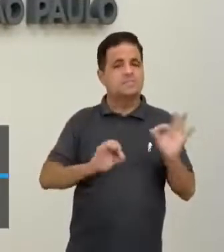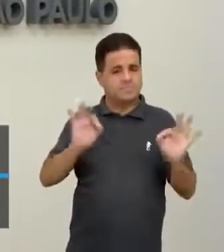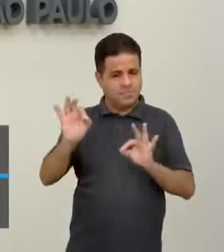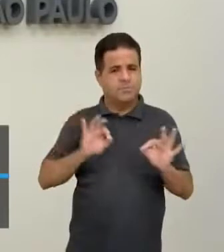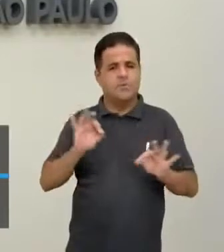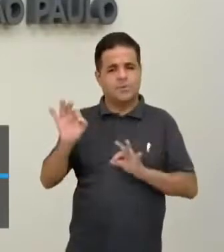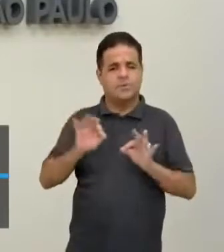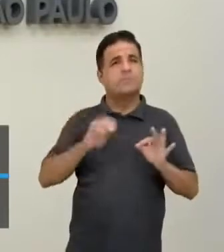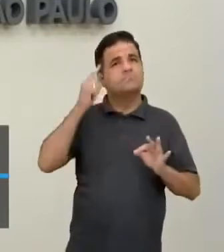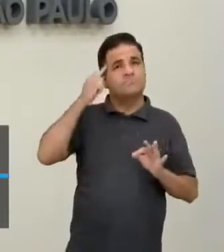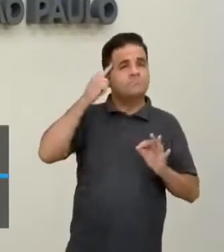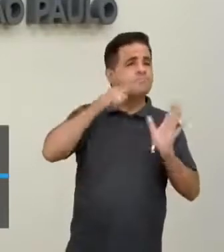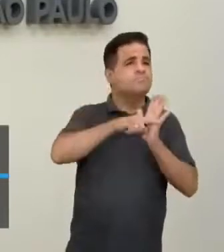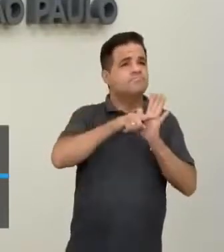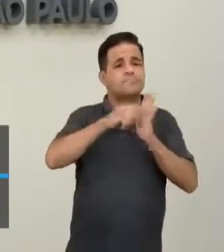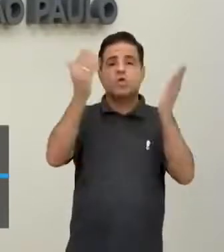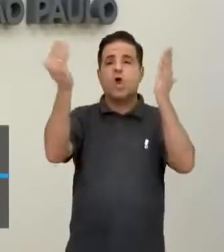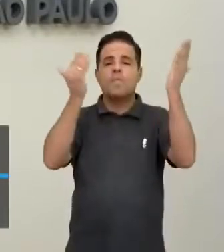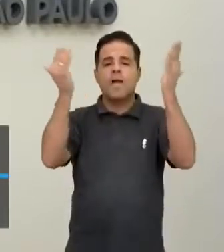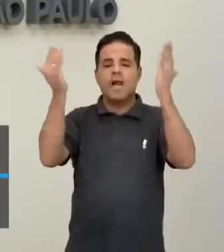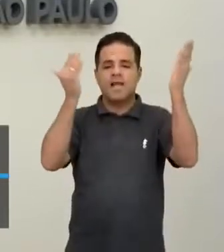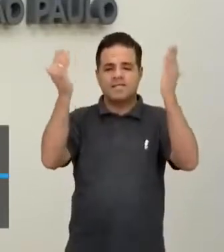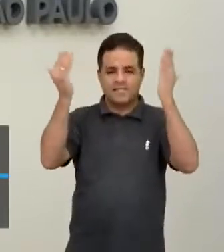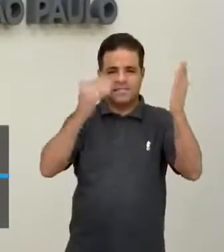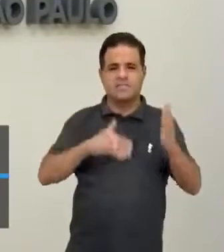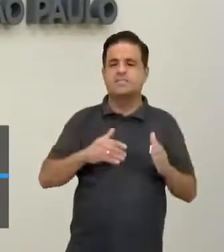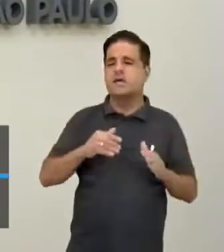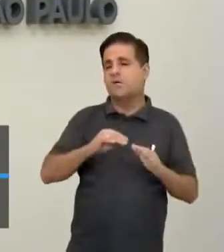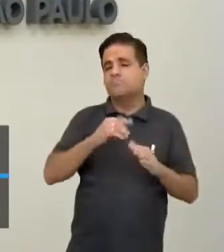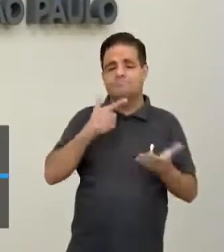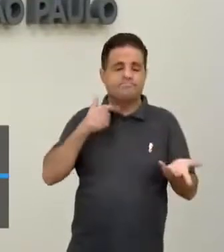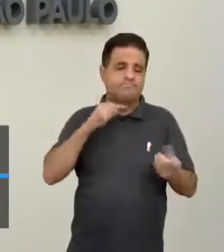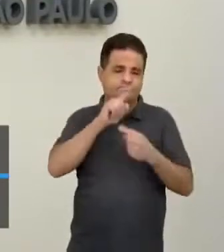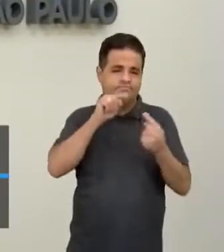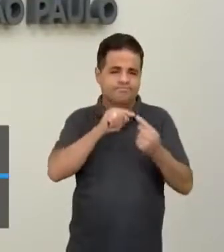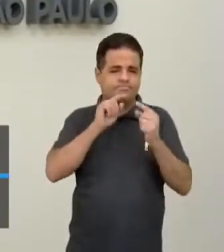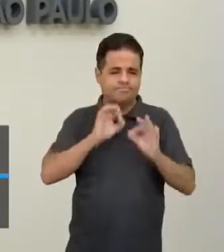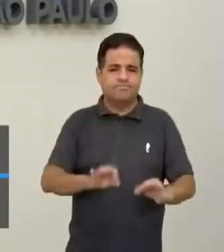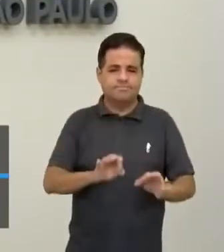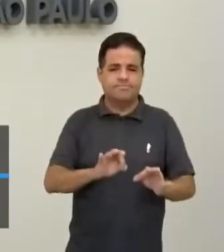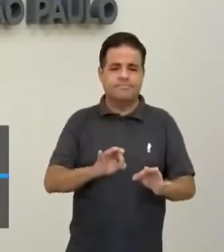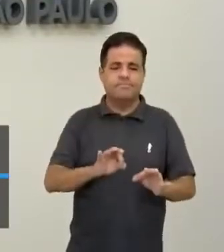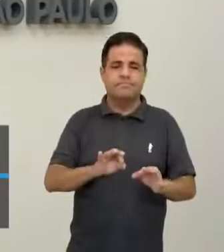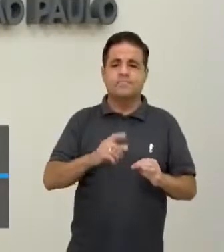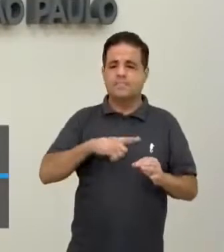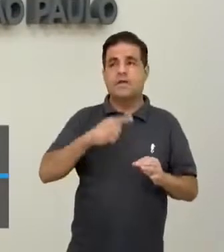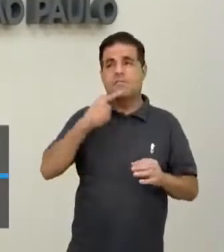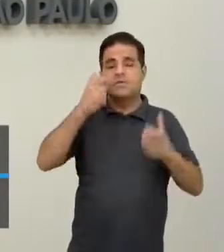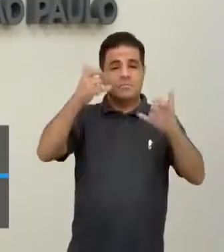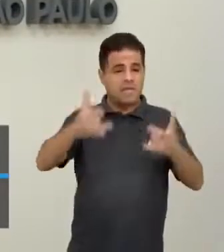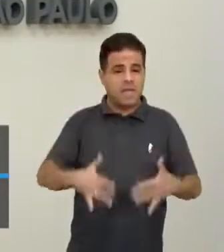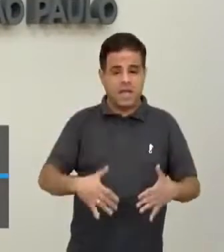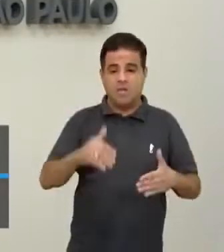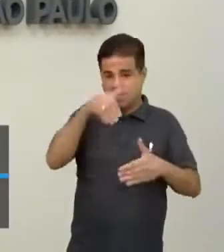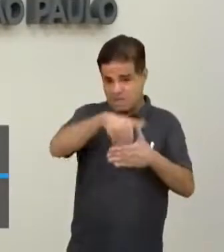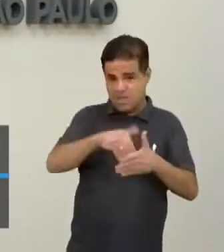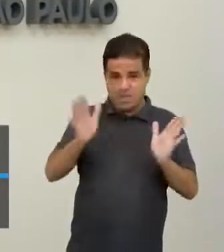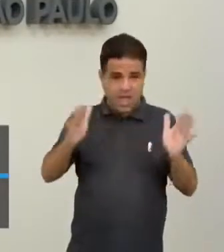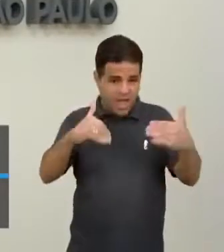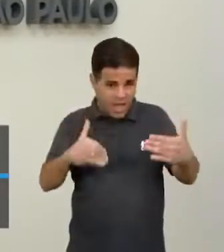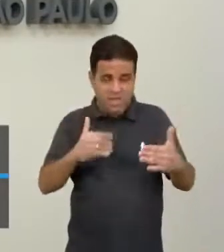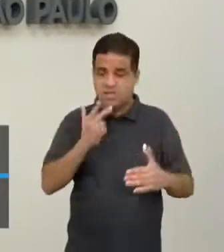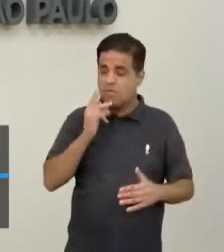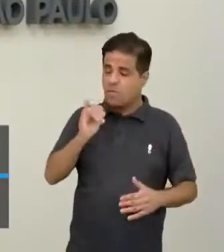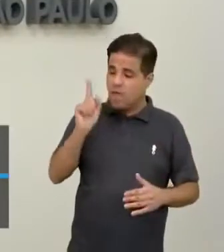essa analogia, que fez essa comparação propositalmente, né? Querendo dizer que o que estava dentro da caixa era